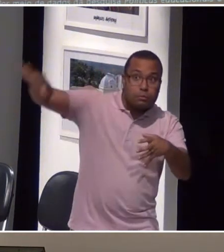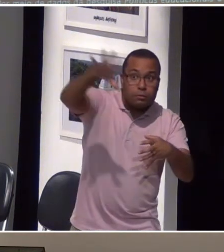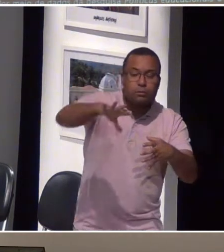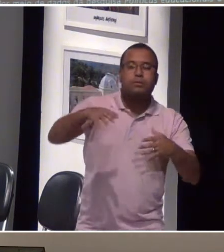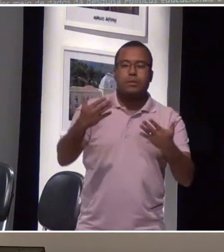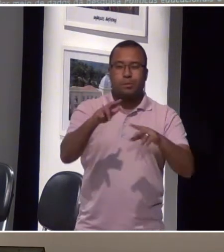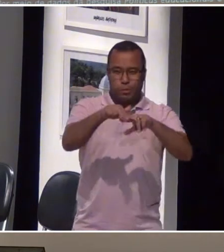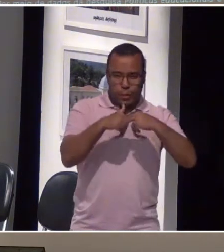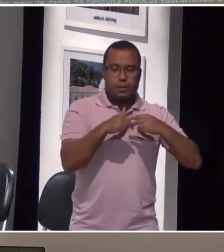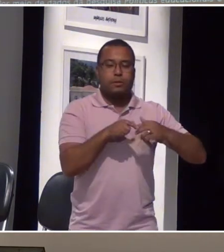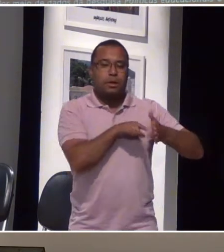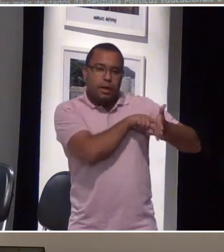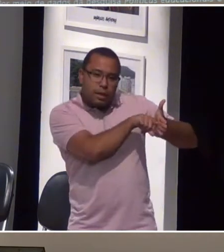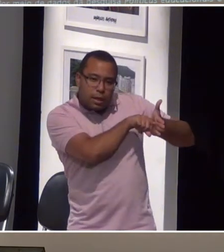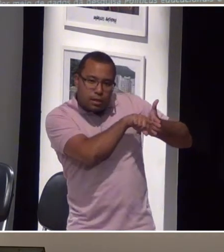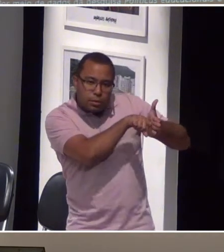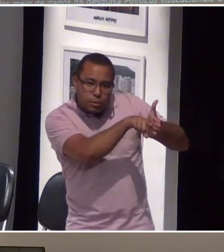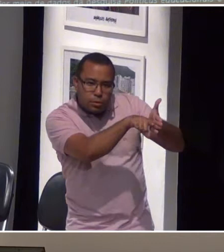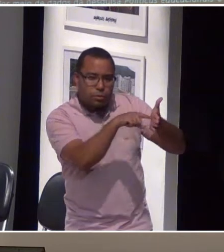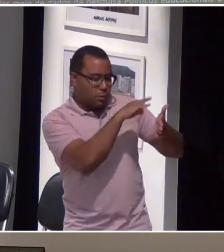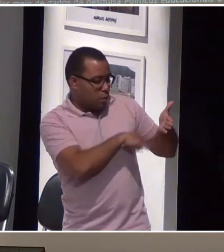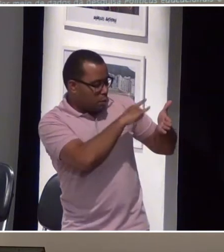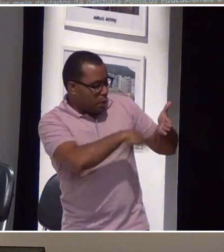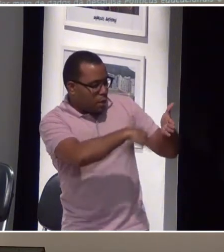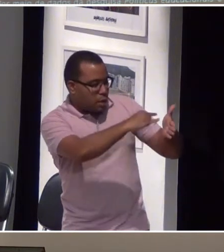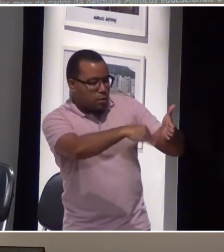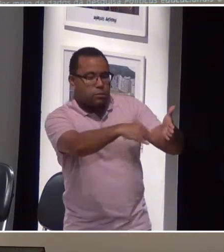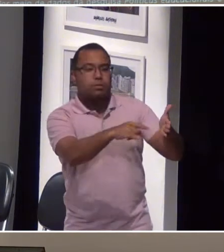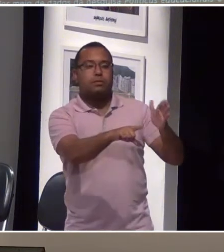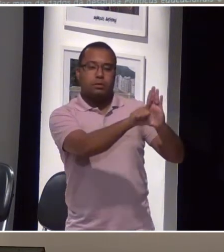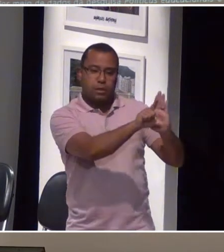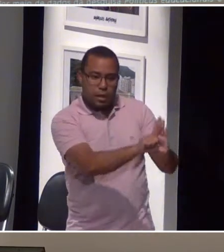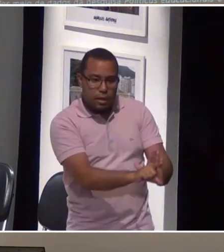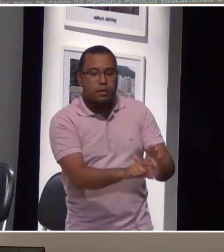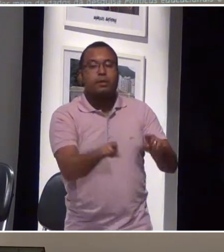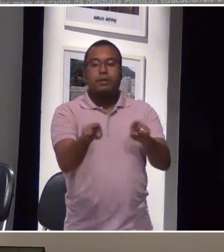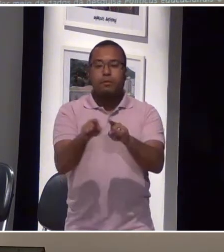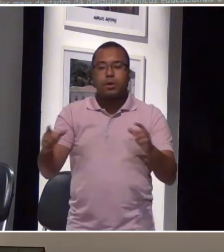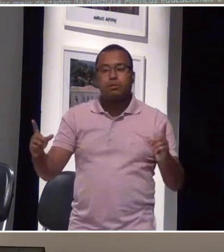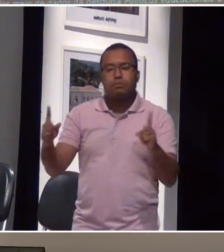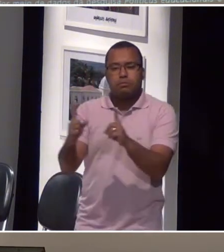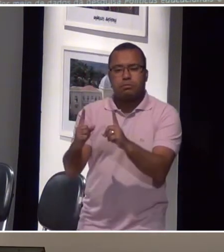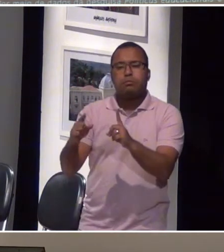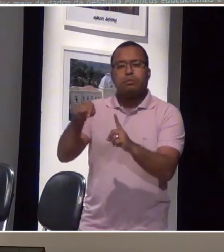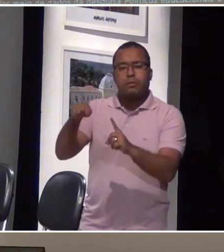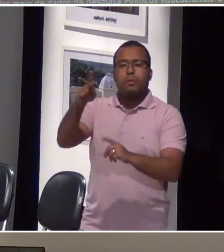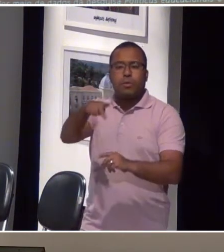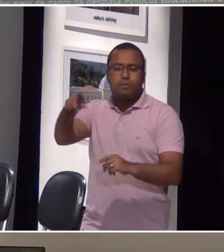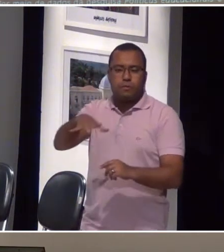Então, por isso, nós analisamos textos, documentos legais e também tentamos, junto aos